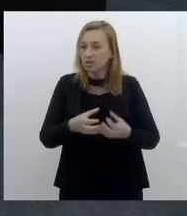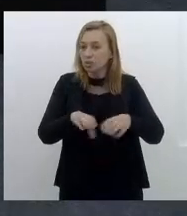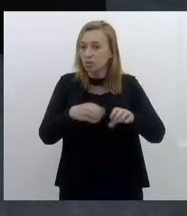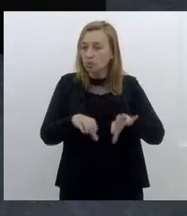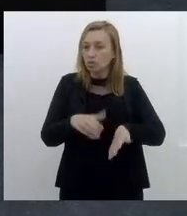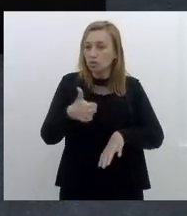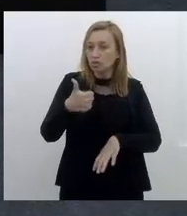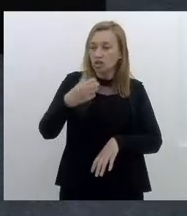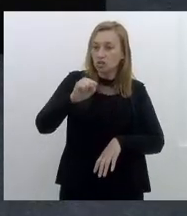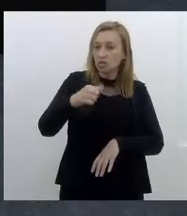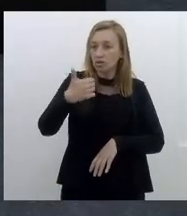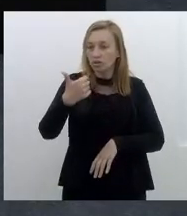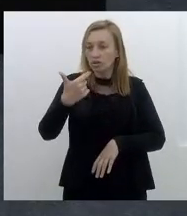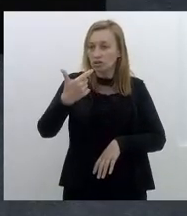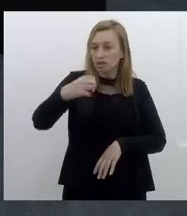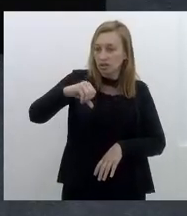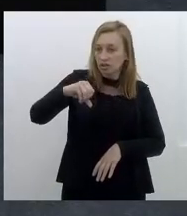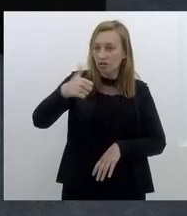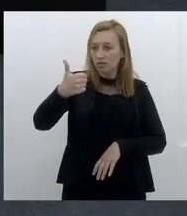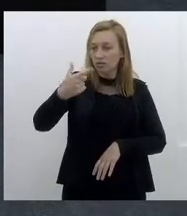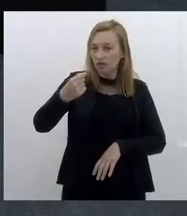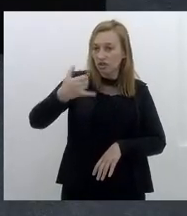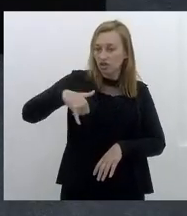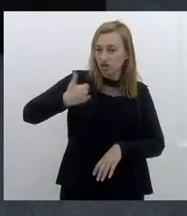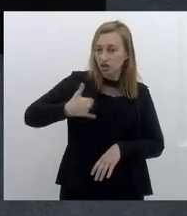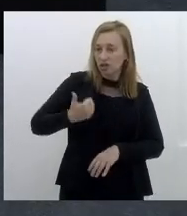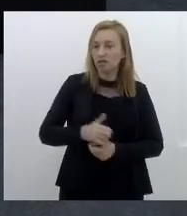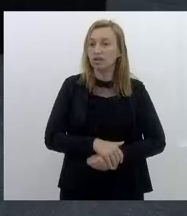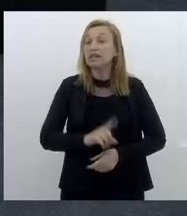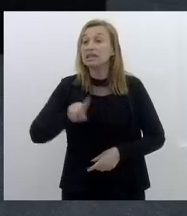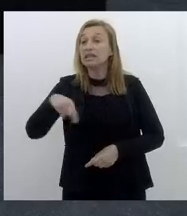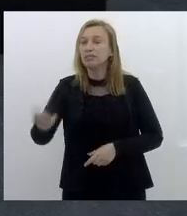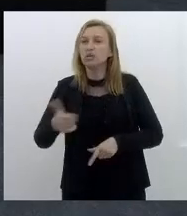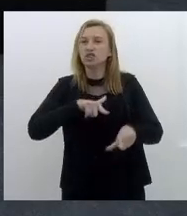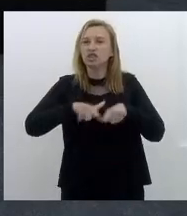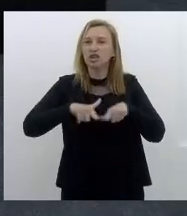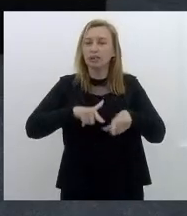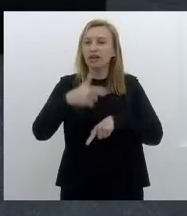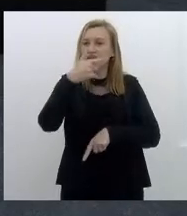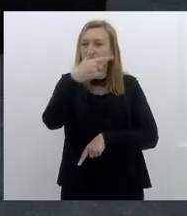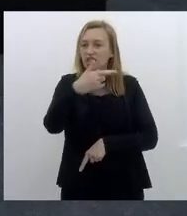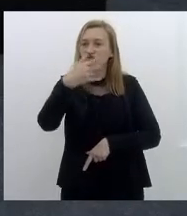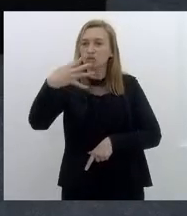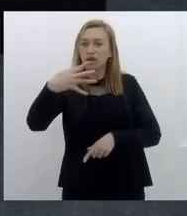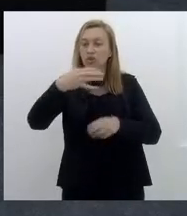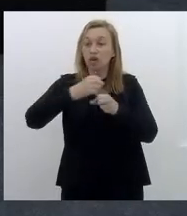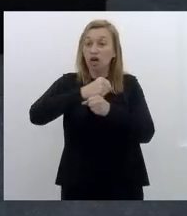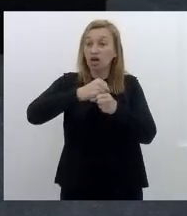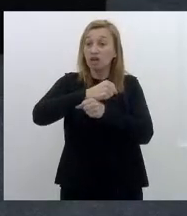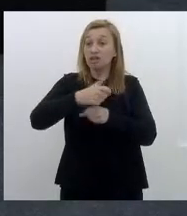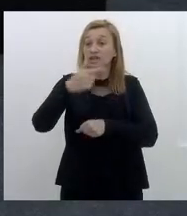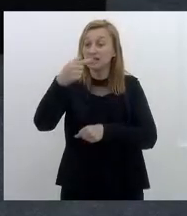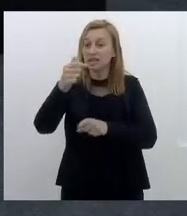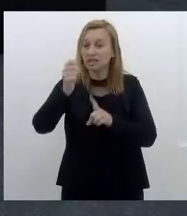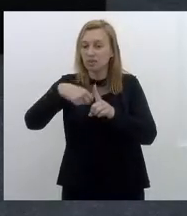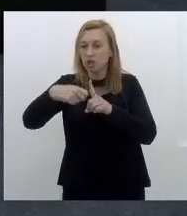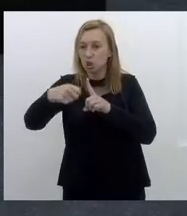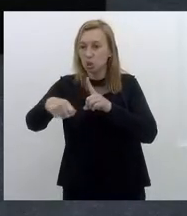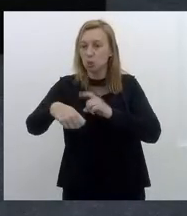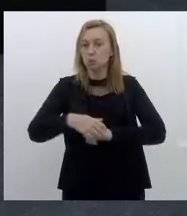às 18 19 20 anos depois de trabalhar 24 anos e 7